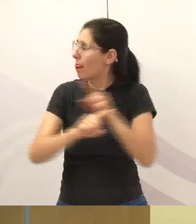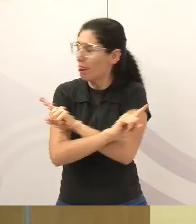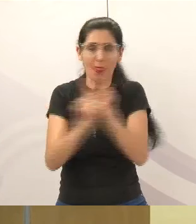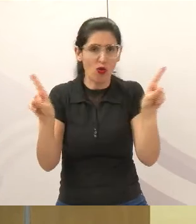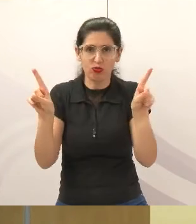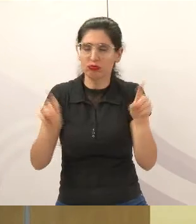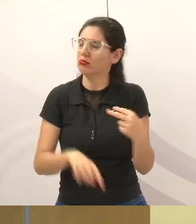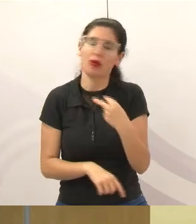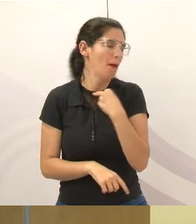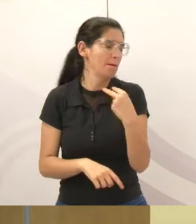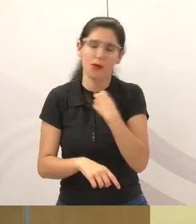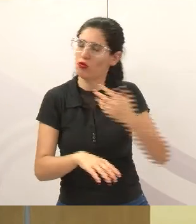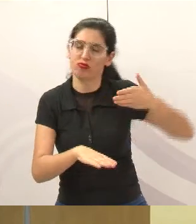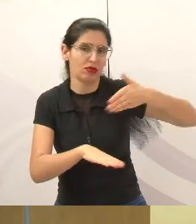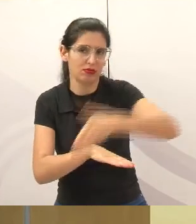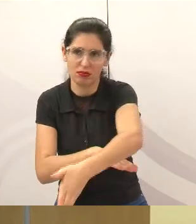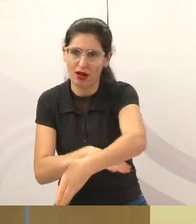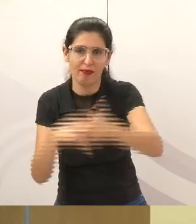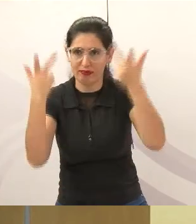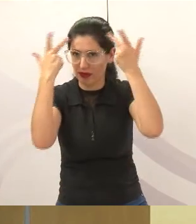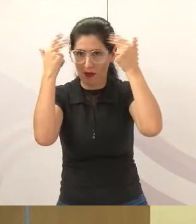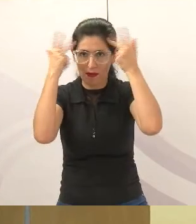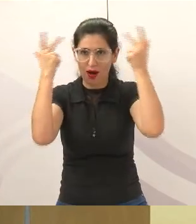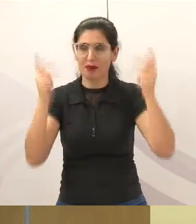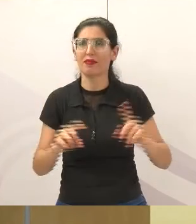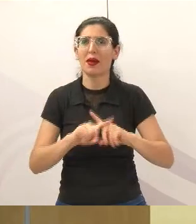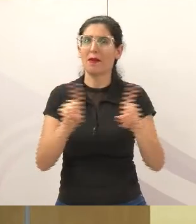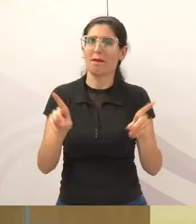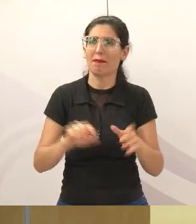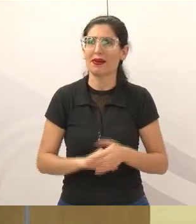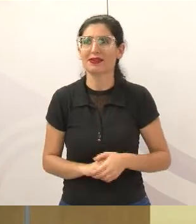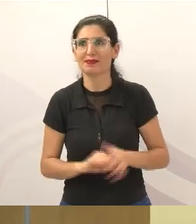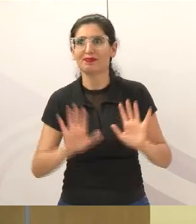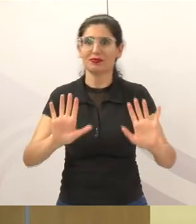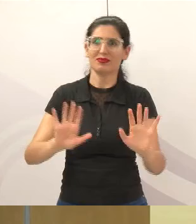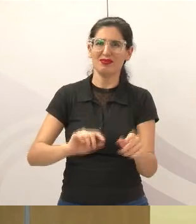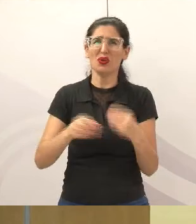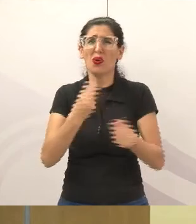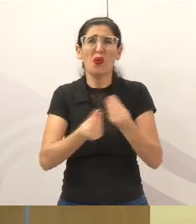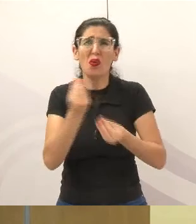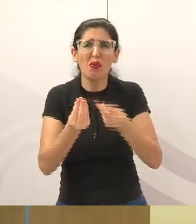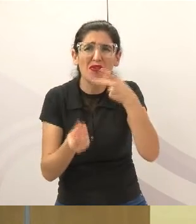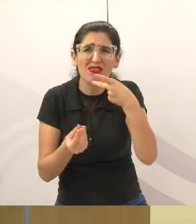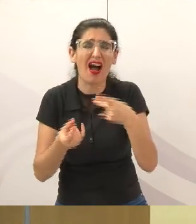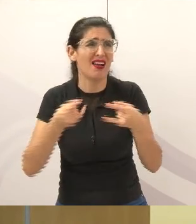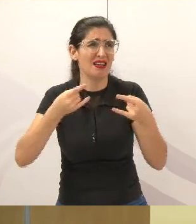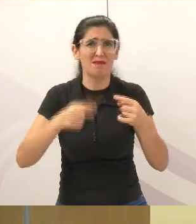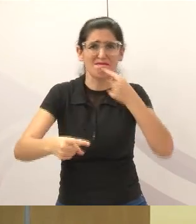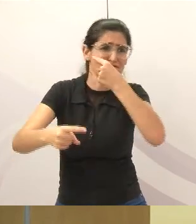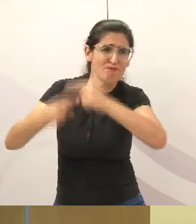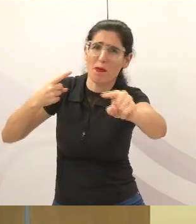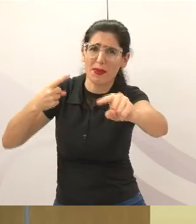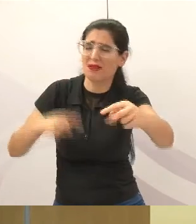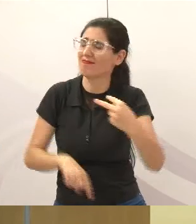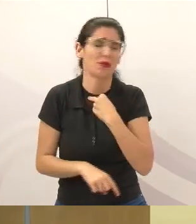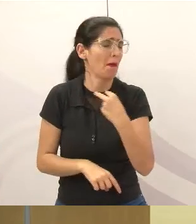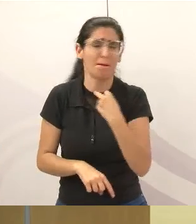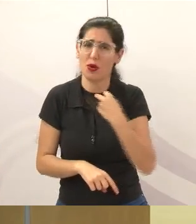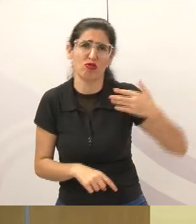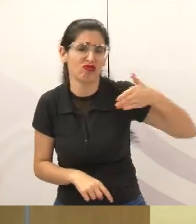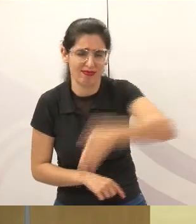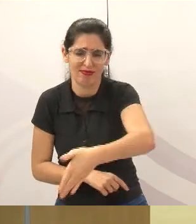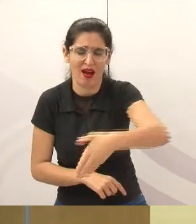ficar constrangido. Já está difícil as coisas. Aí chega um camarada lá e fala: você não pode entrar aqui porque você está sem máscara. Aí ele vai do